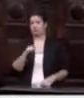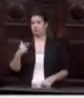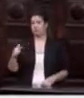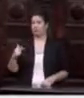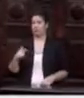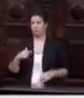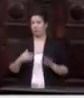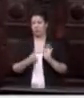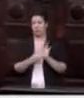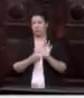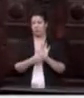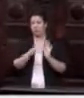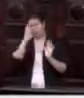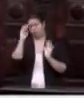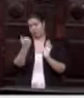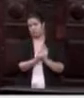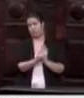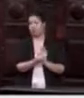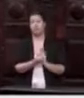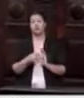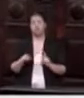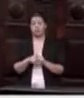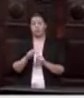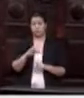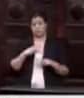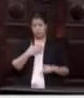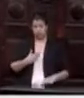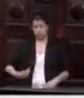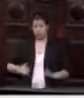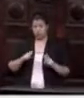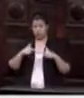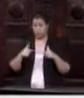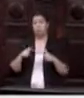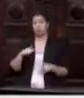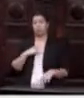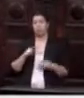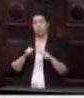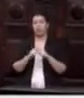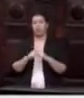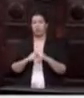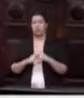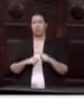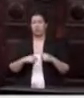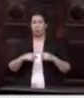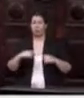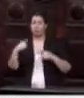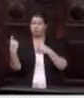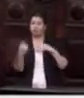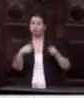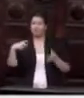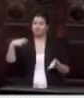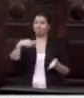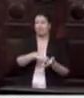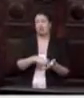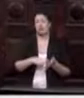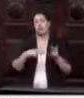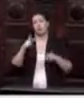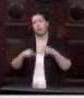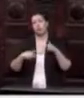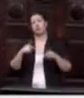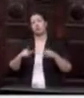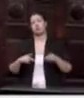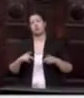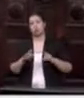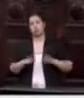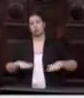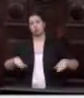cumprindo o seu papel. O governo do Estado tem adotado medidas que têm sacrificado a população, a maioria da população,